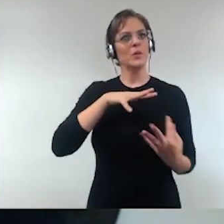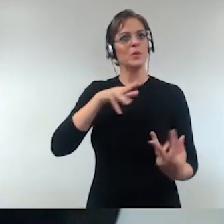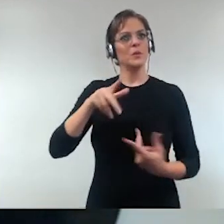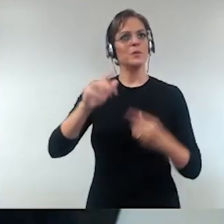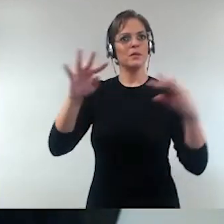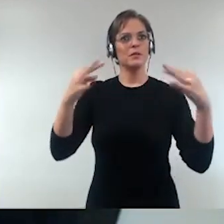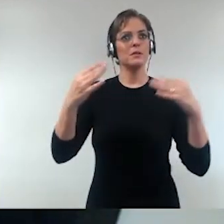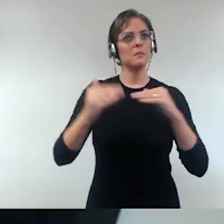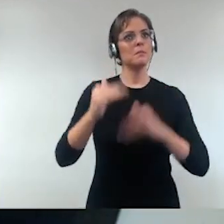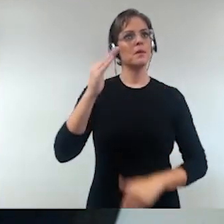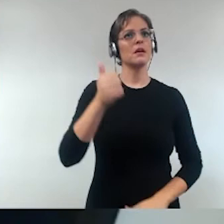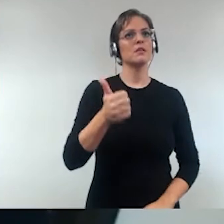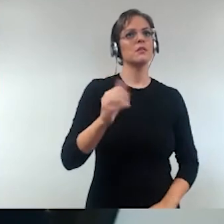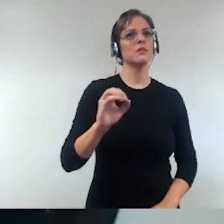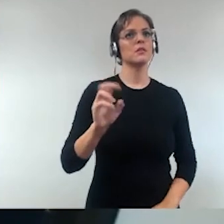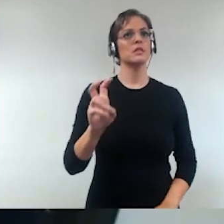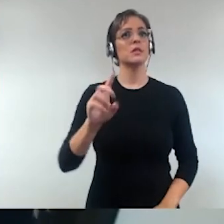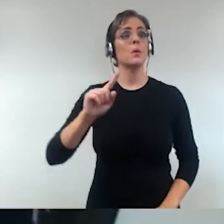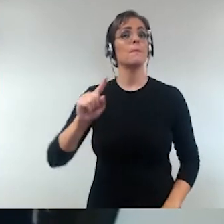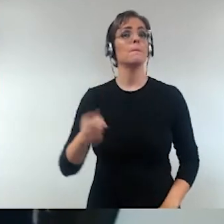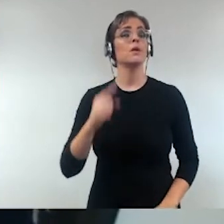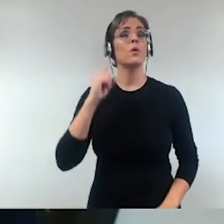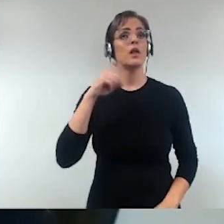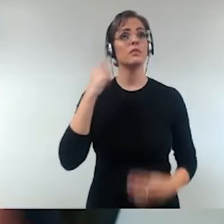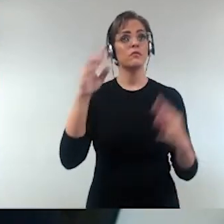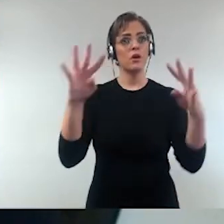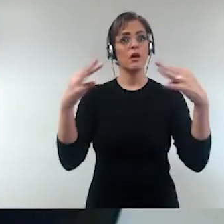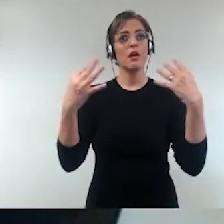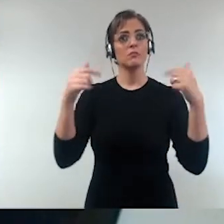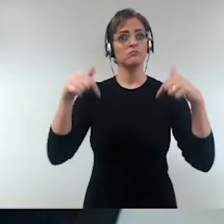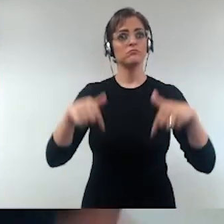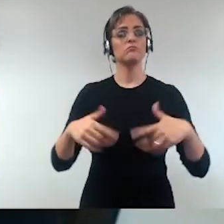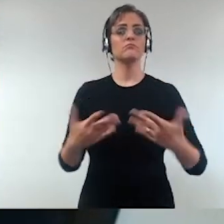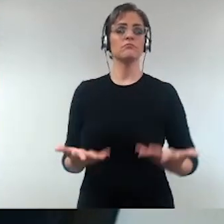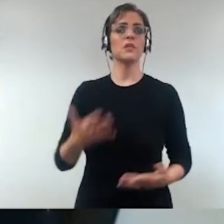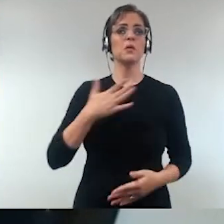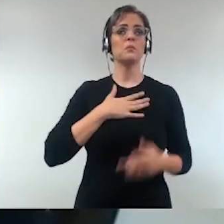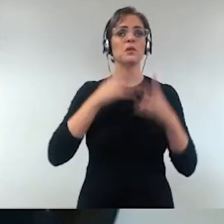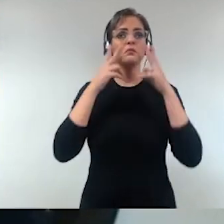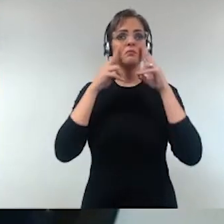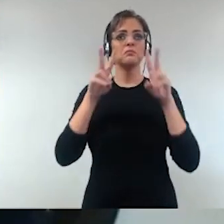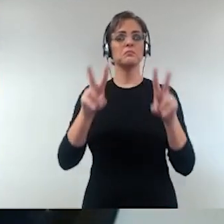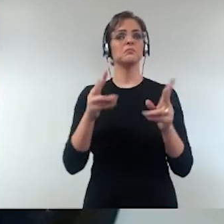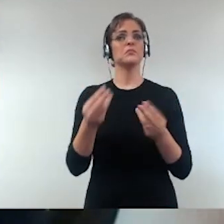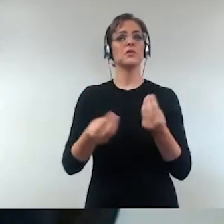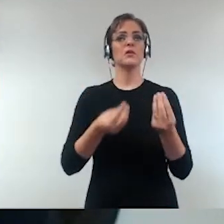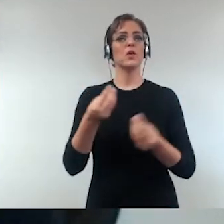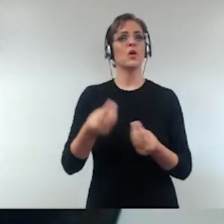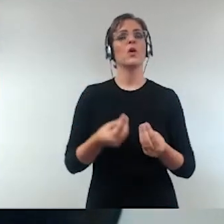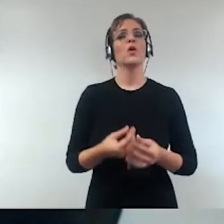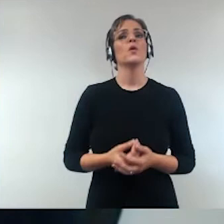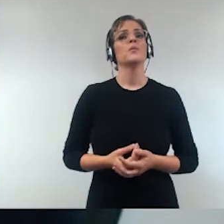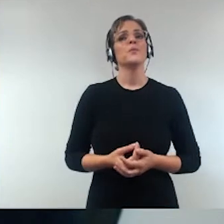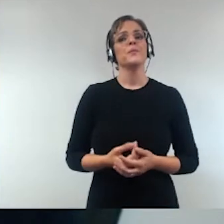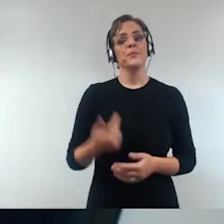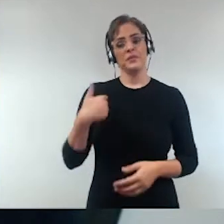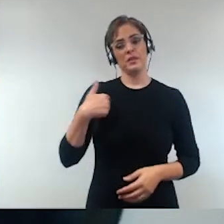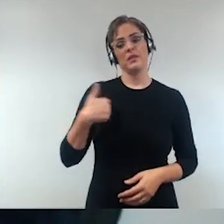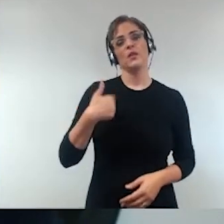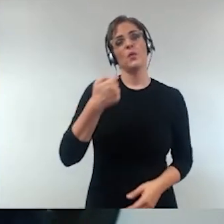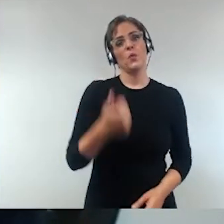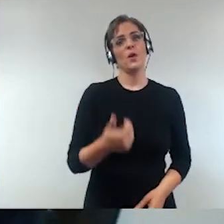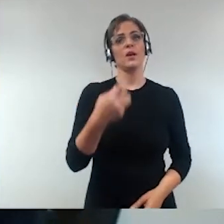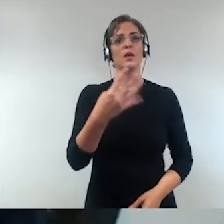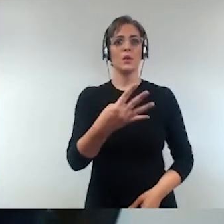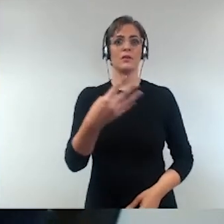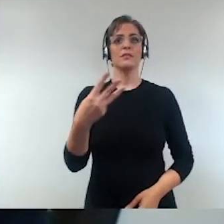mais de 105 mil advogados e advogadas que estamos assistindo, um pouquinho do meu testemunho de um fulano que tem quase 43 anos de